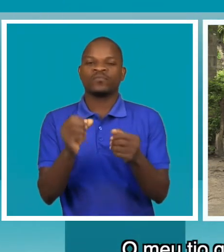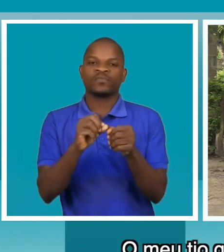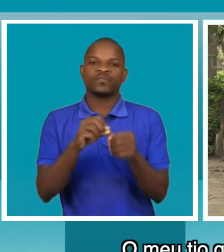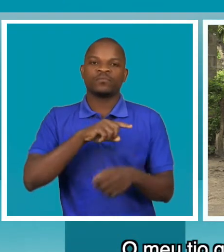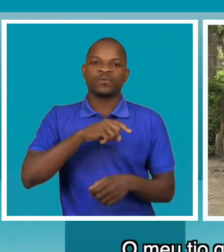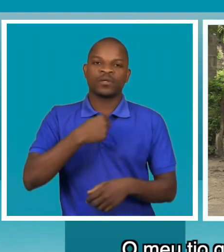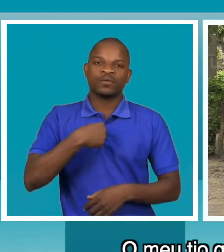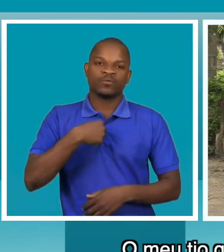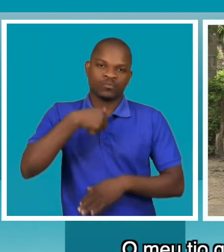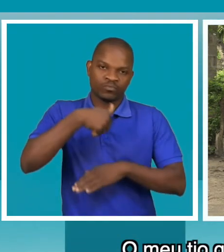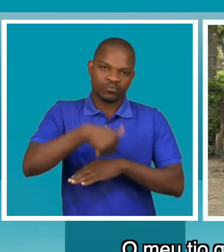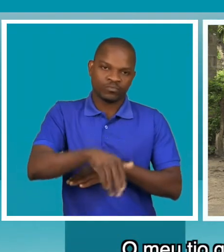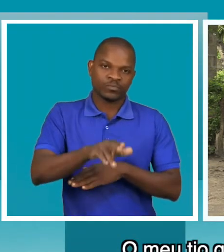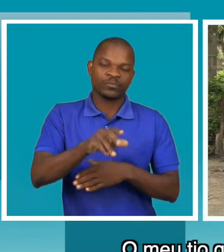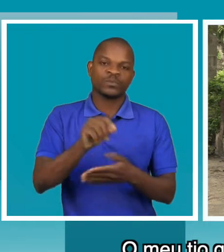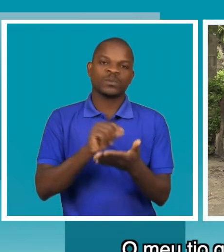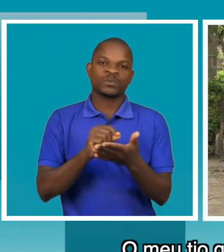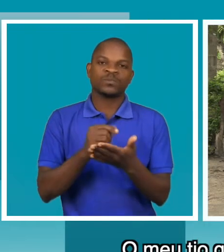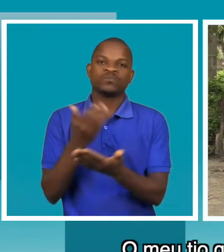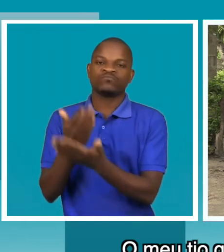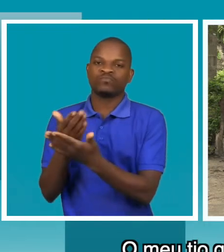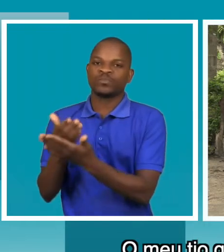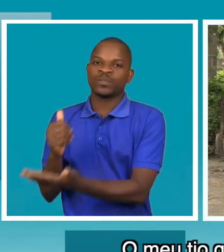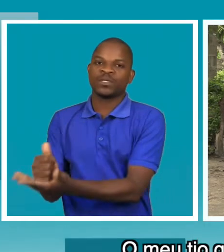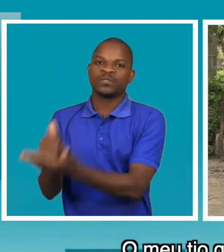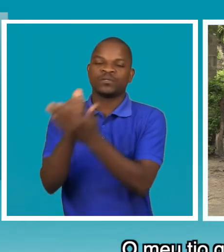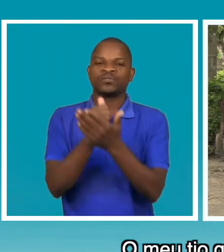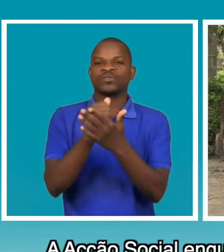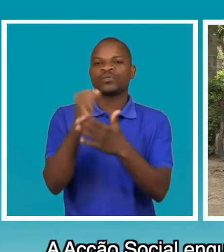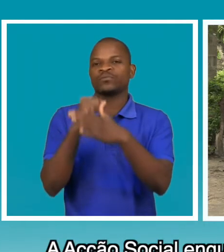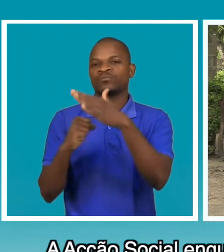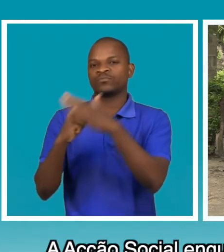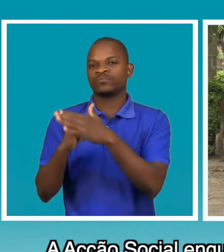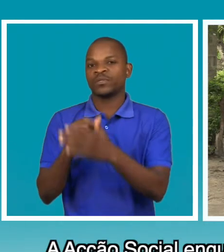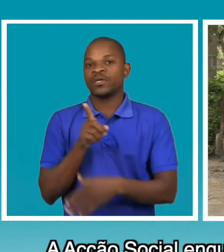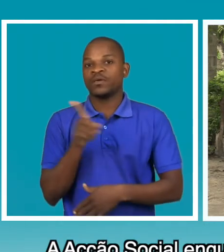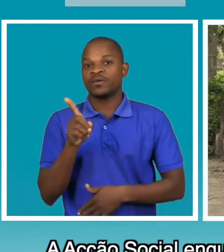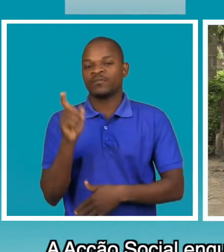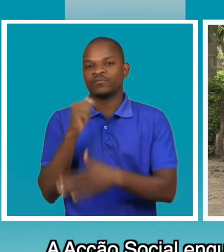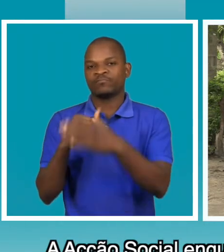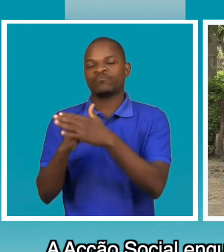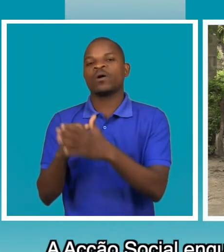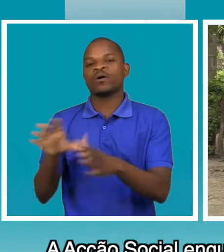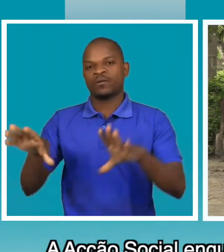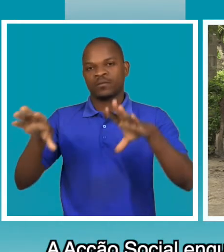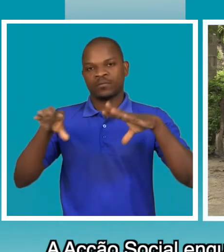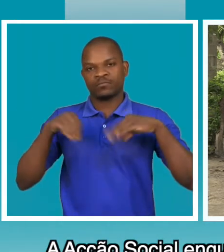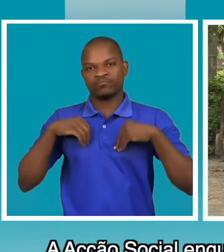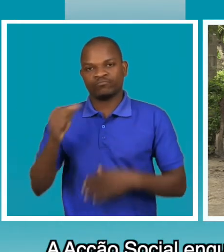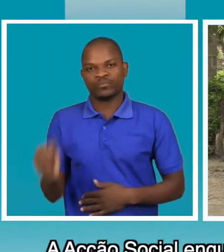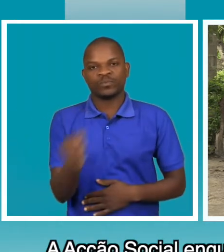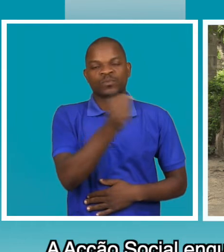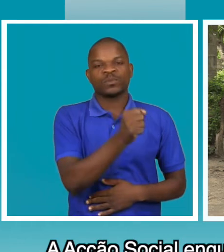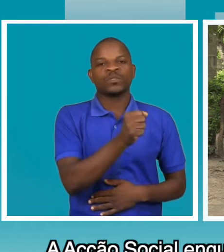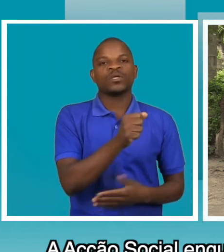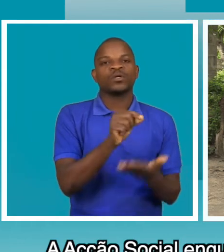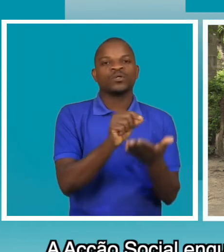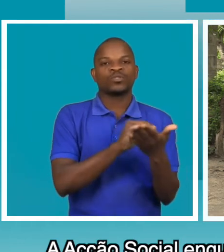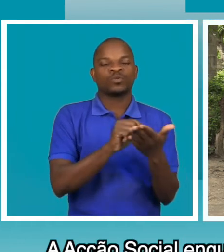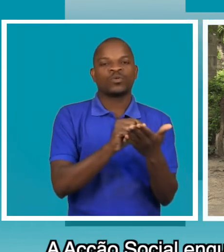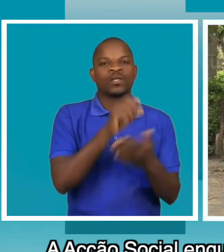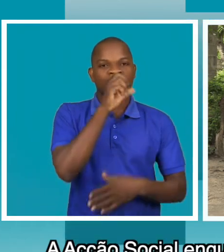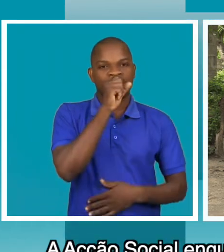estudasse mesmo. Fui para a ação social, pedi o apoio da ação social. E, por sua vez, a ação social me enquadrou na escola